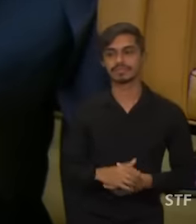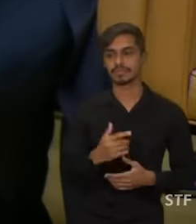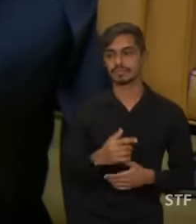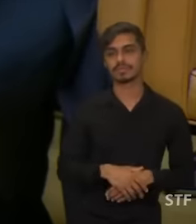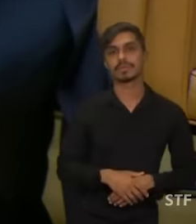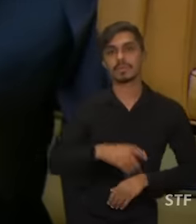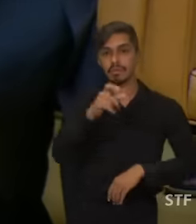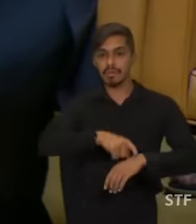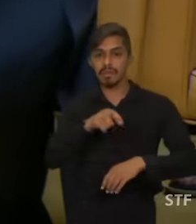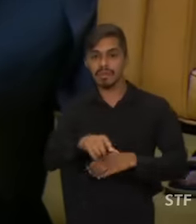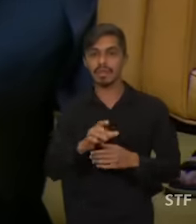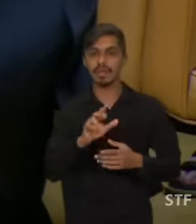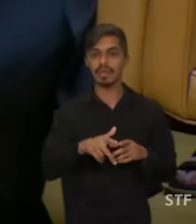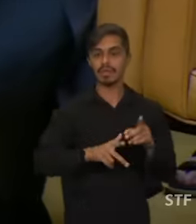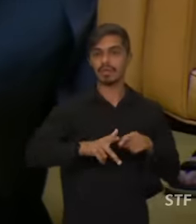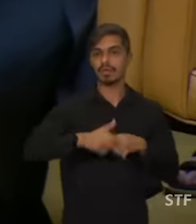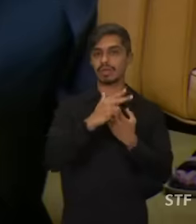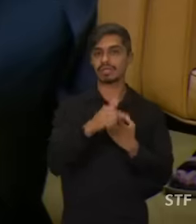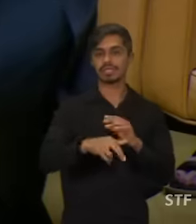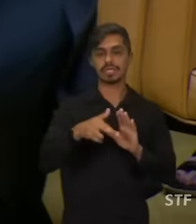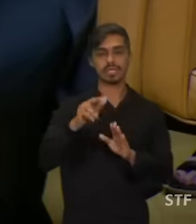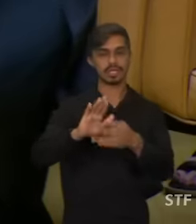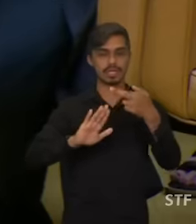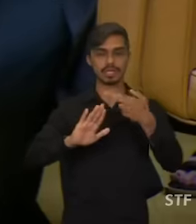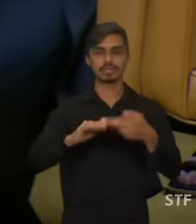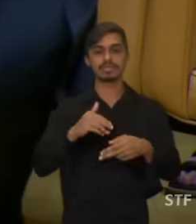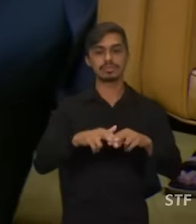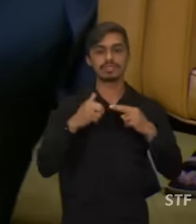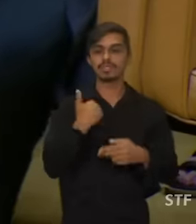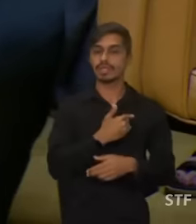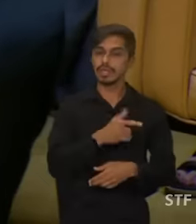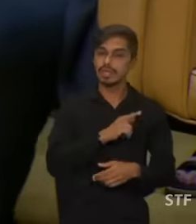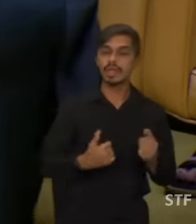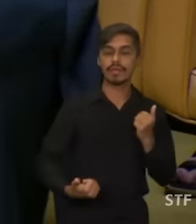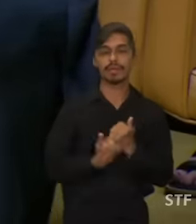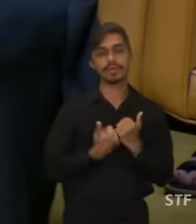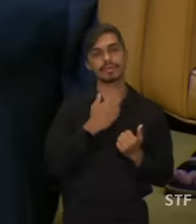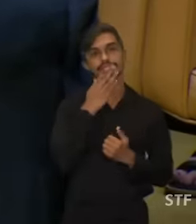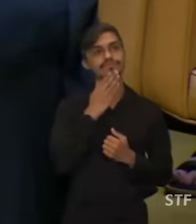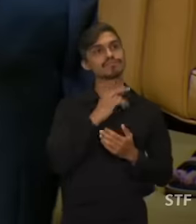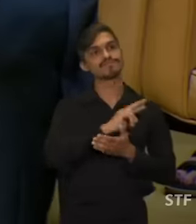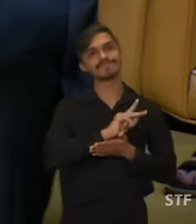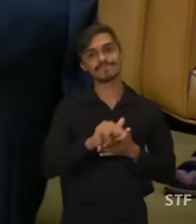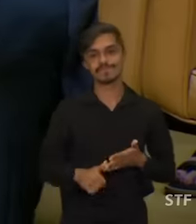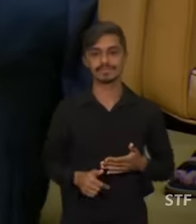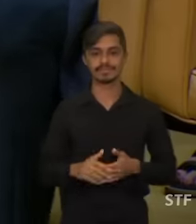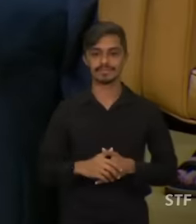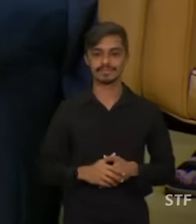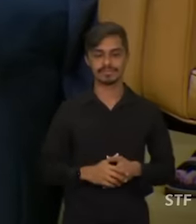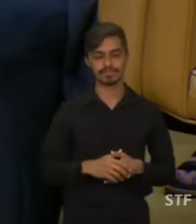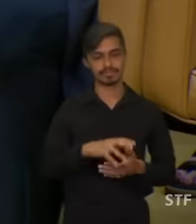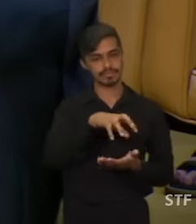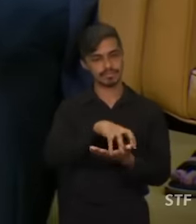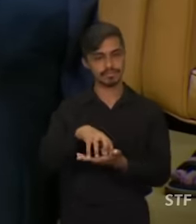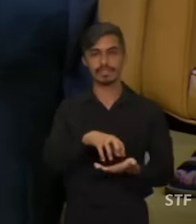essa resolução. Tanto assim, senhor presidente, que nós temos o apoio de dezenas de entidades de